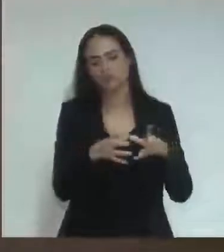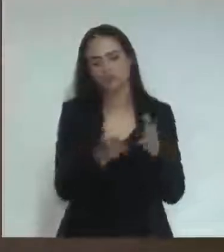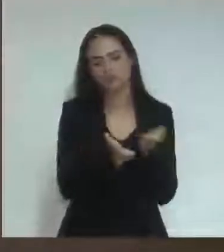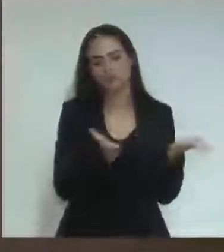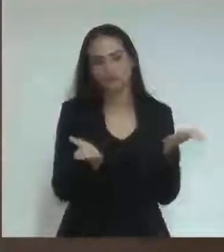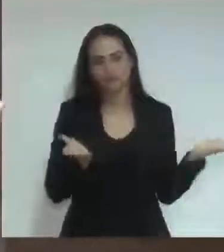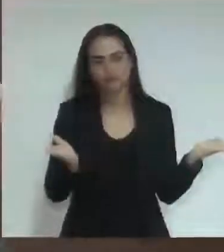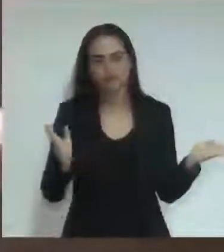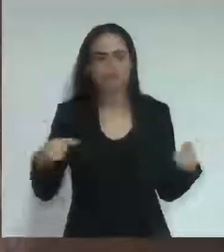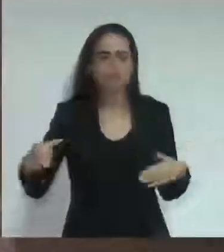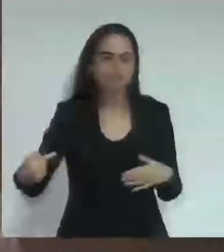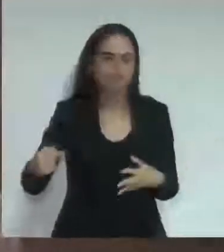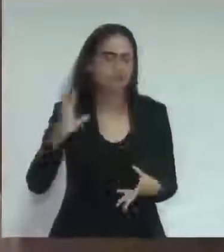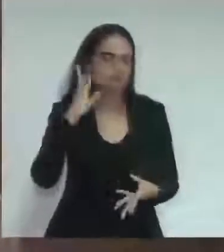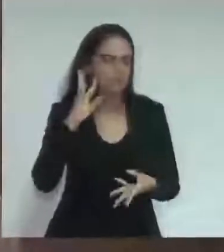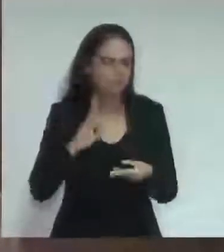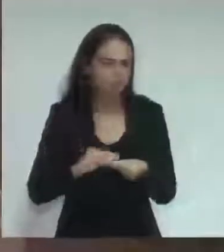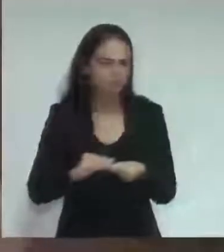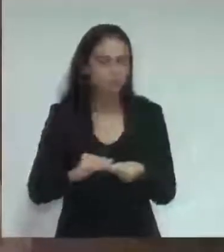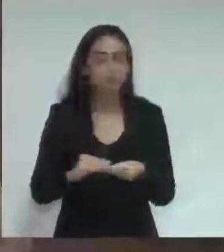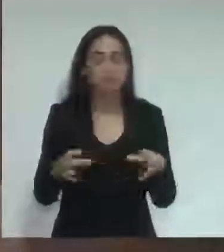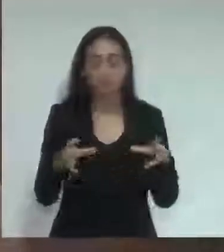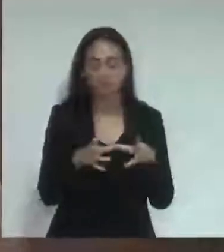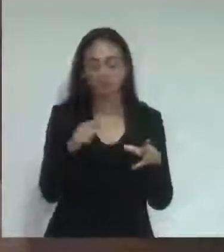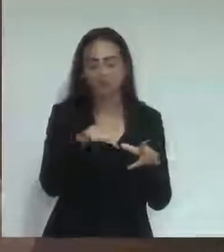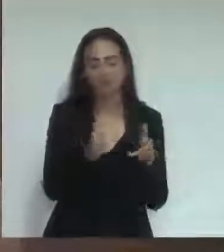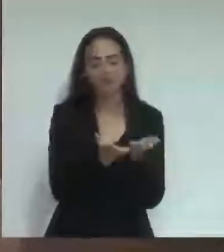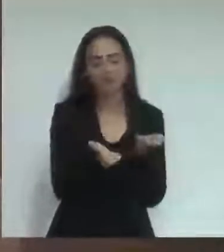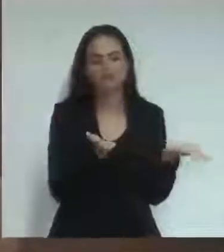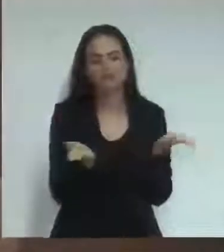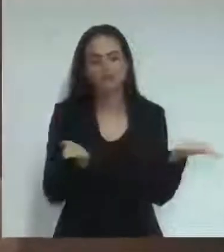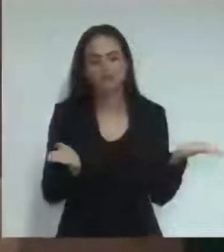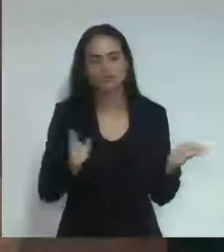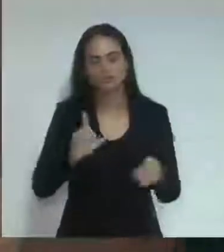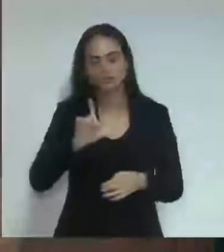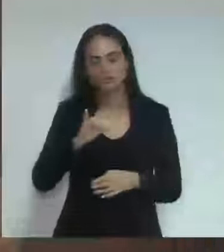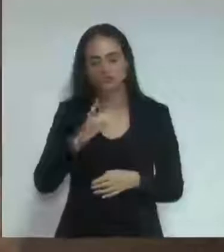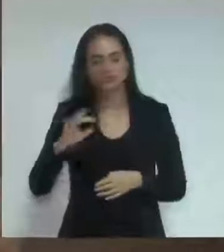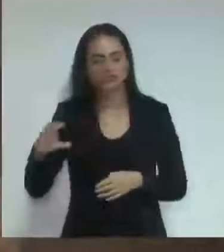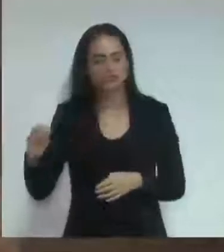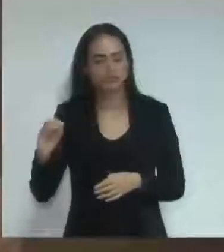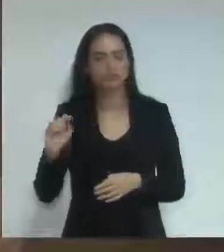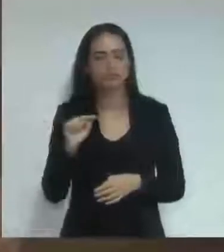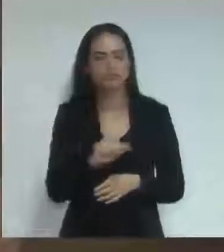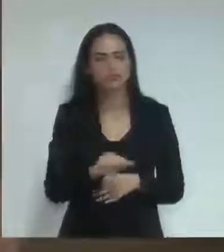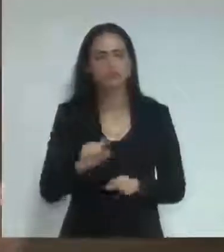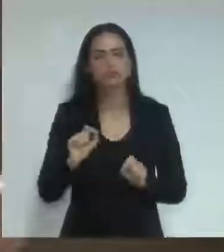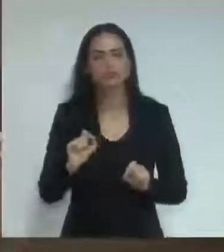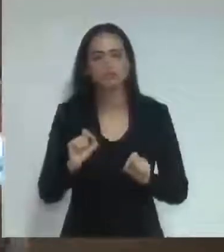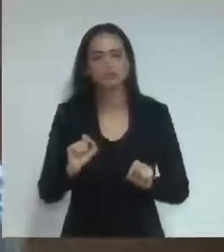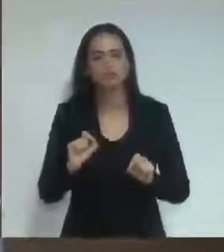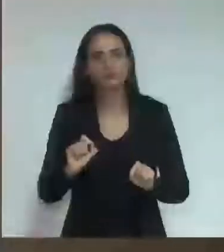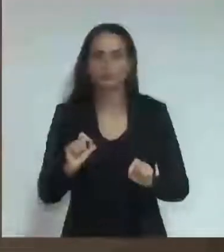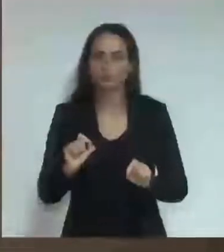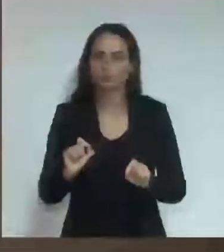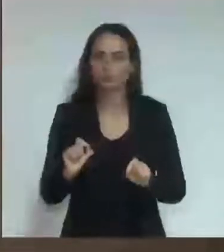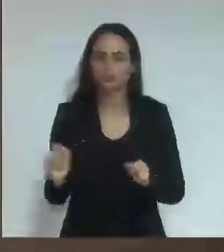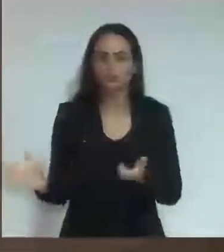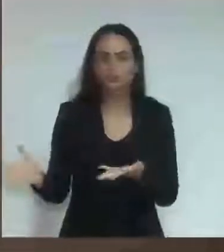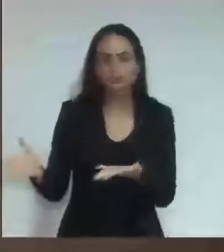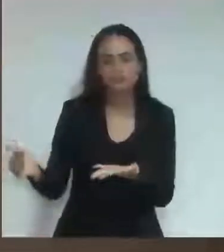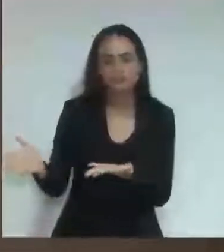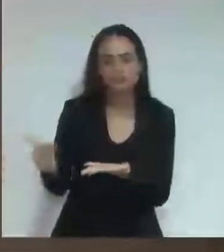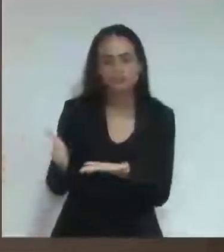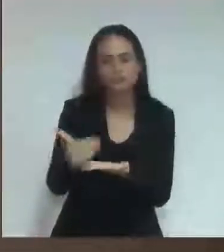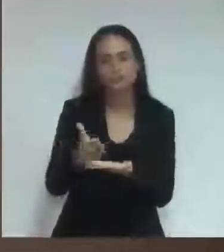E essa comissão, ela fez uma primeira licitação que foi de venda de espaços. Teve um resultado, uma arrecadação de quase 4 vezes mais que